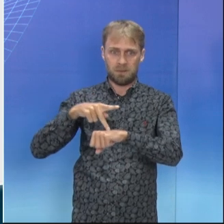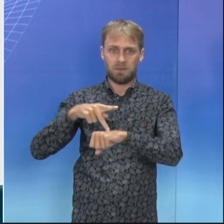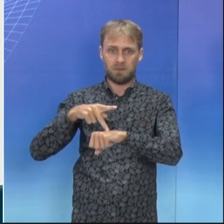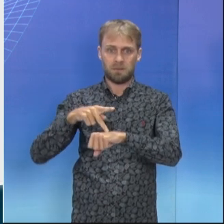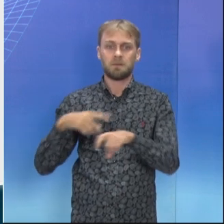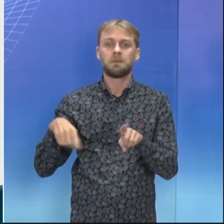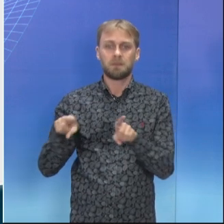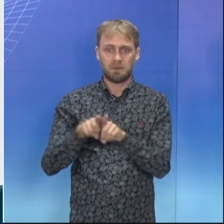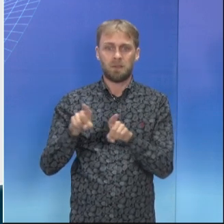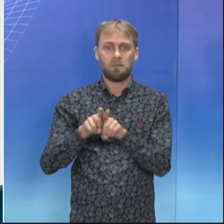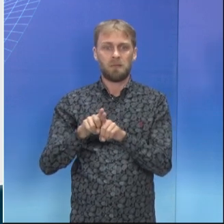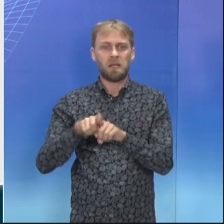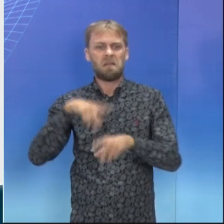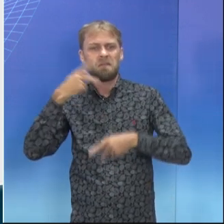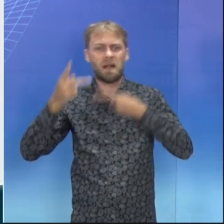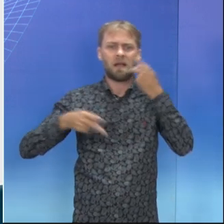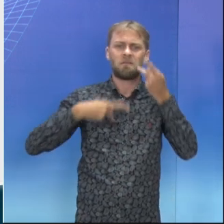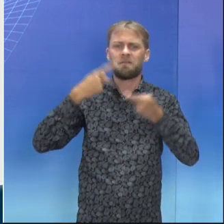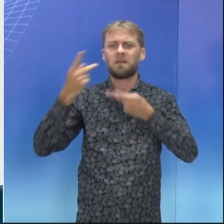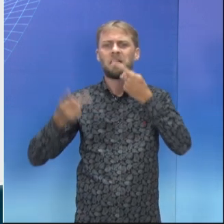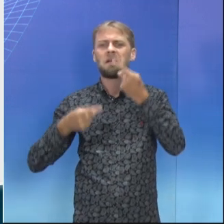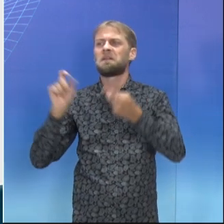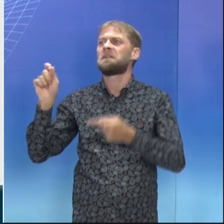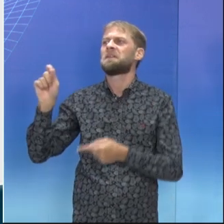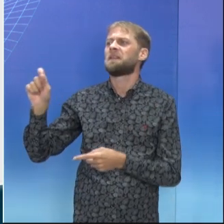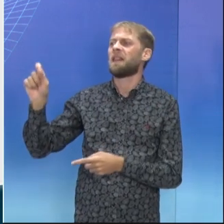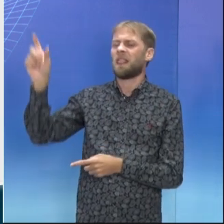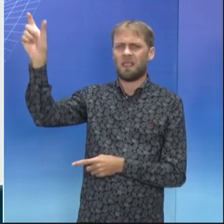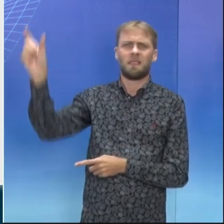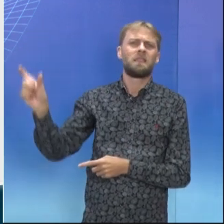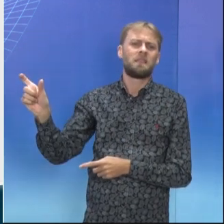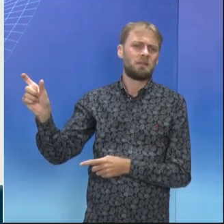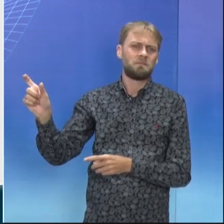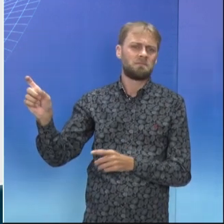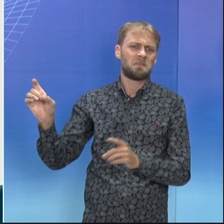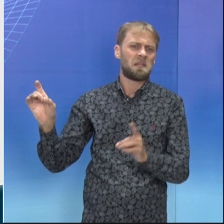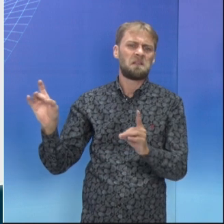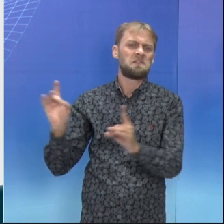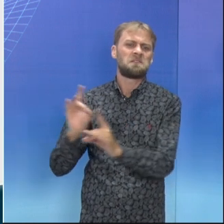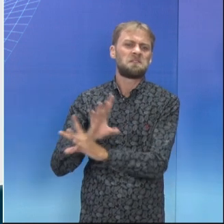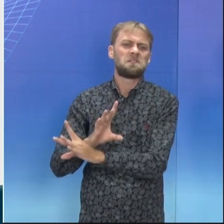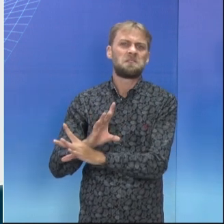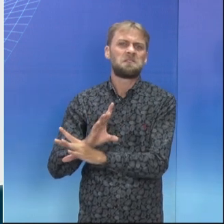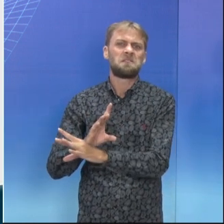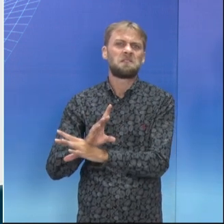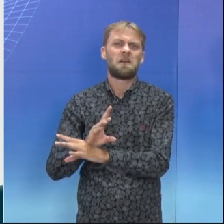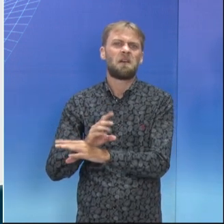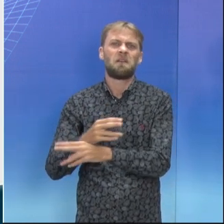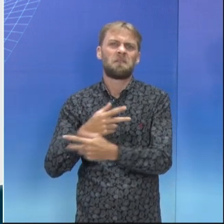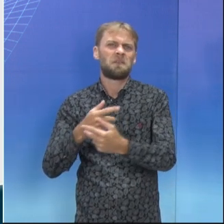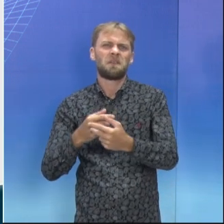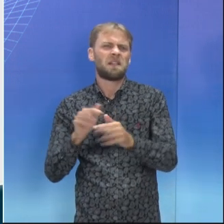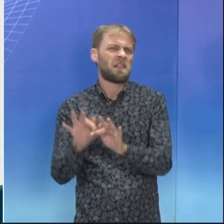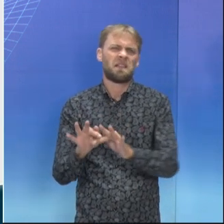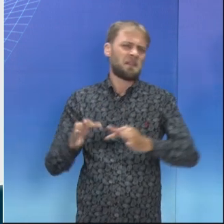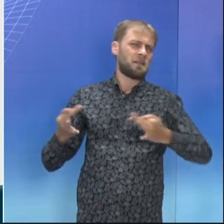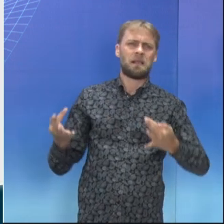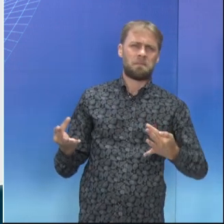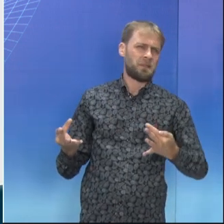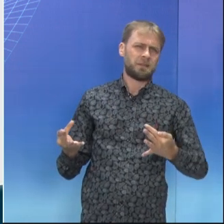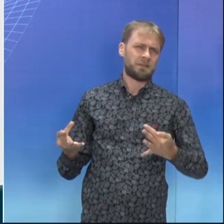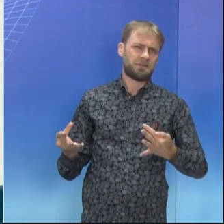se me ha tocado escuchar em boca de alguns de eles que solo se trata de uma